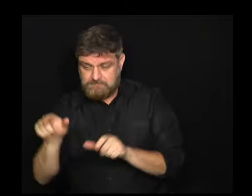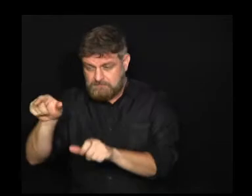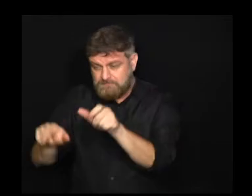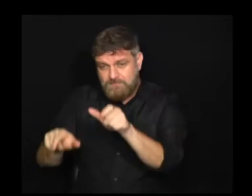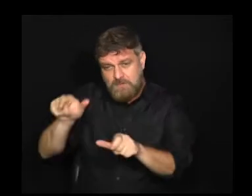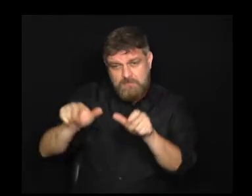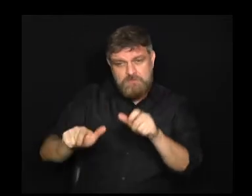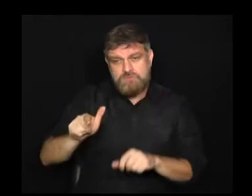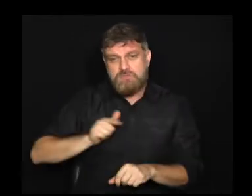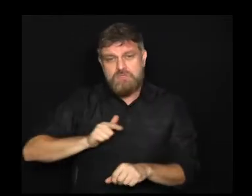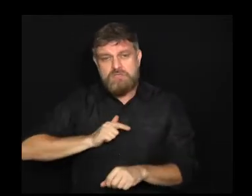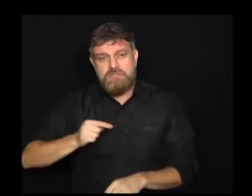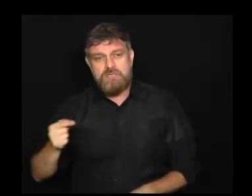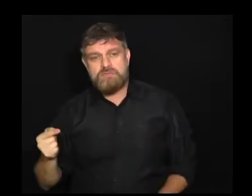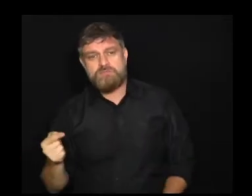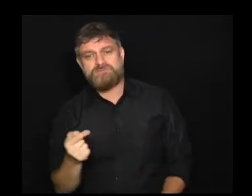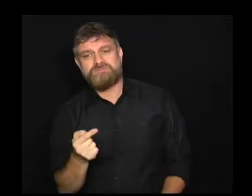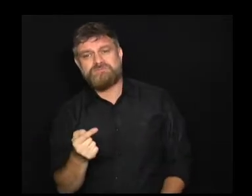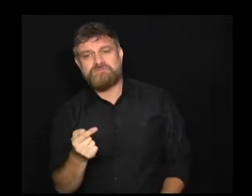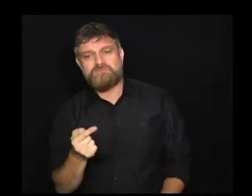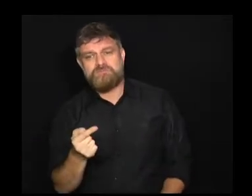com esse